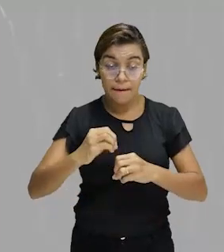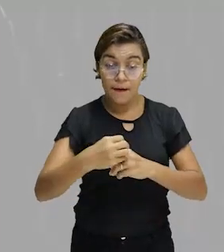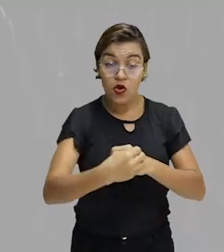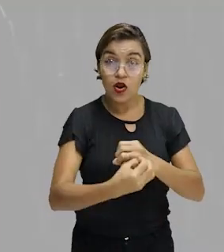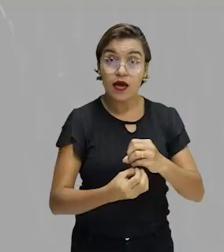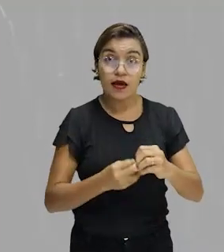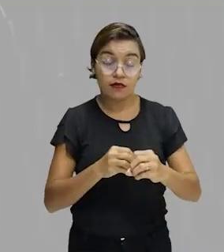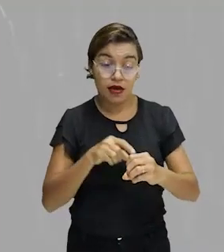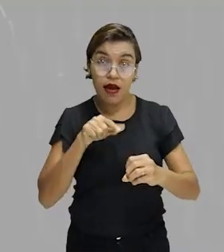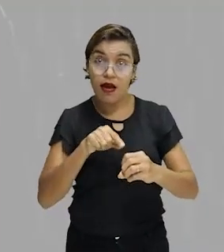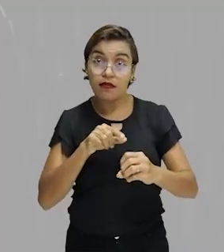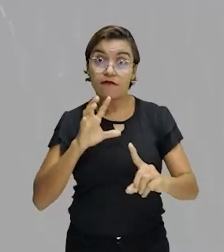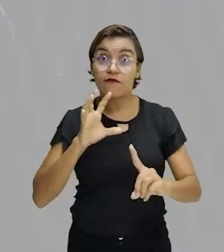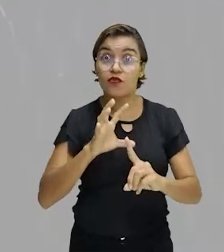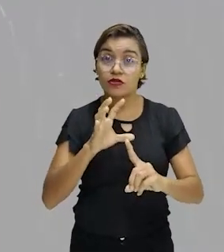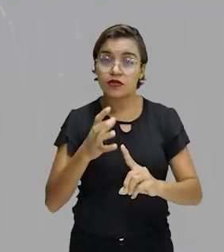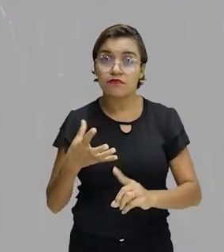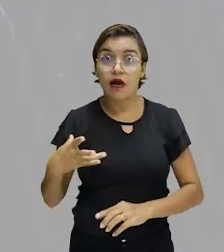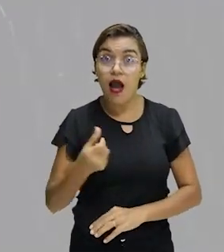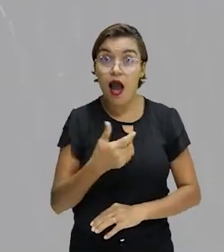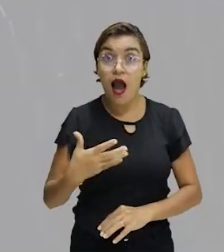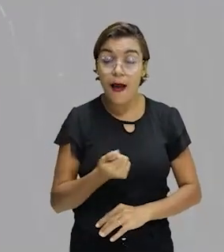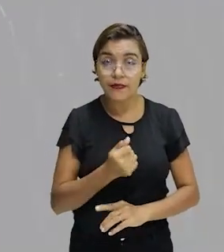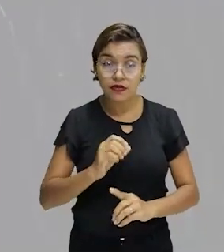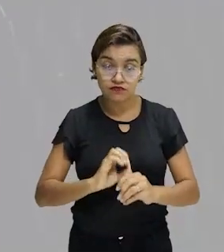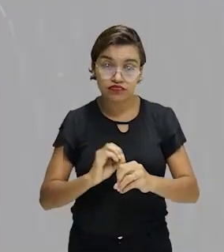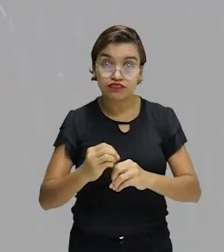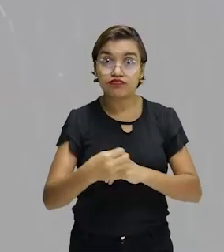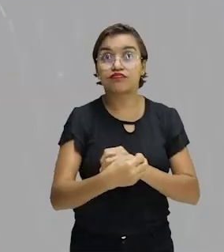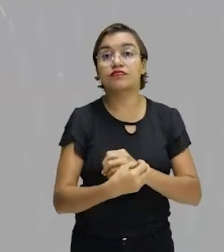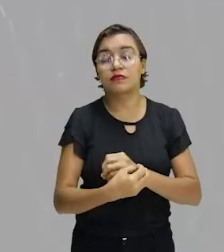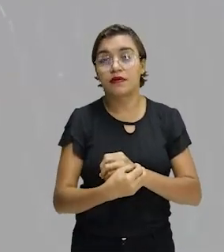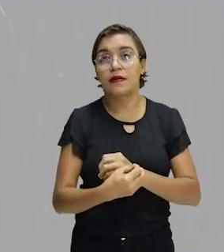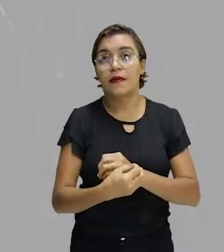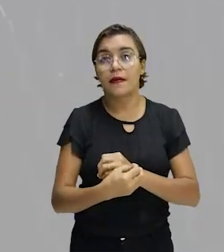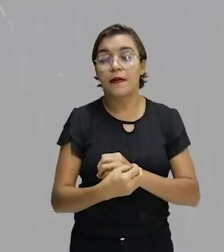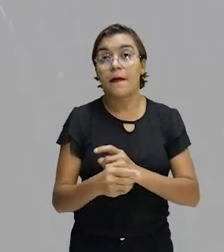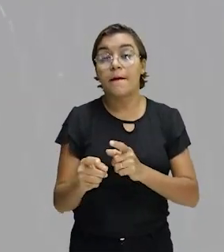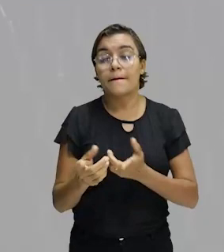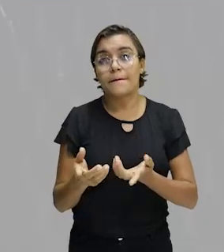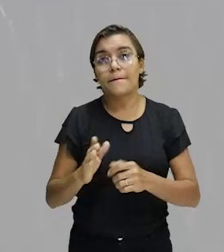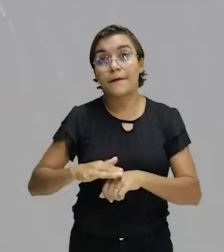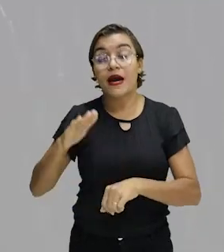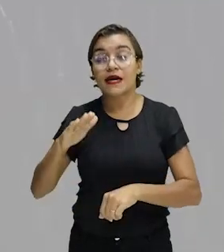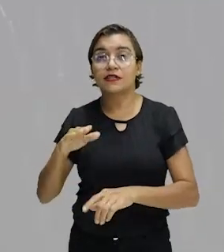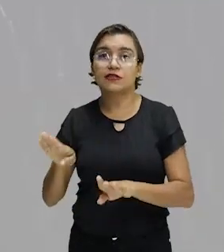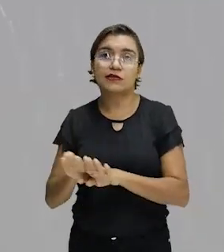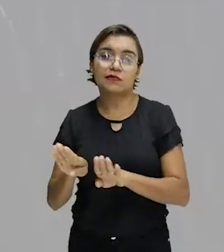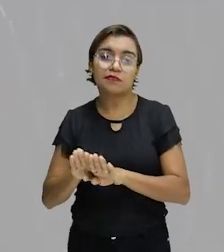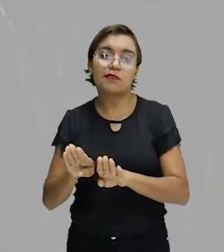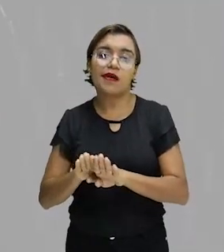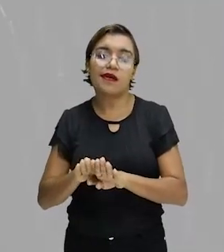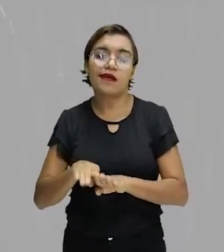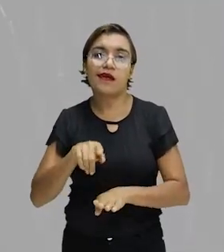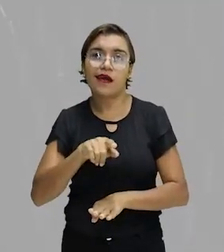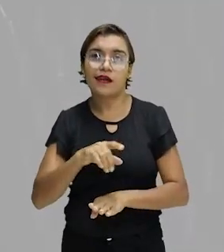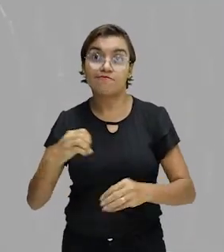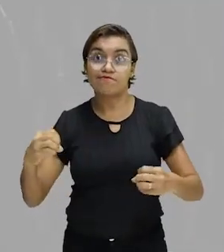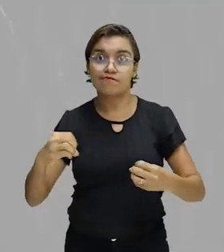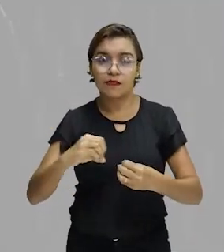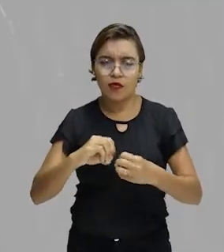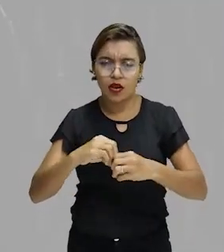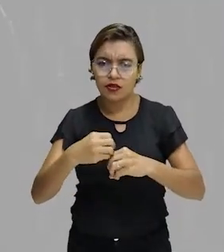quanto mais rápidas essas moléculas estiverem, maior será a probabilidade dessas moléculas se